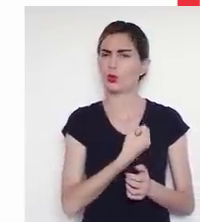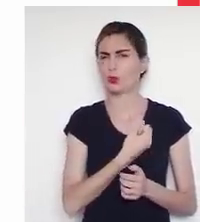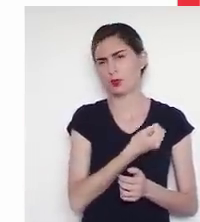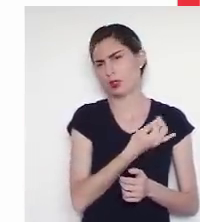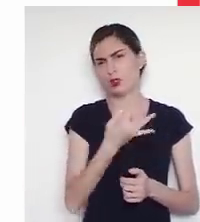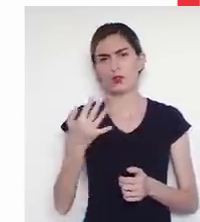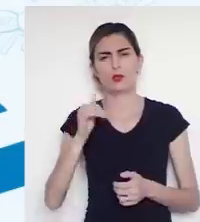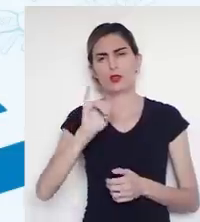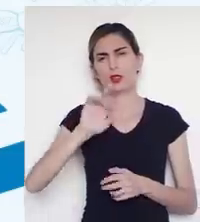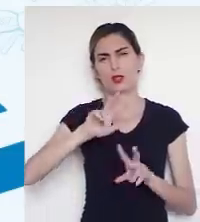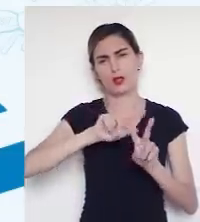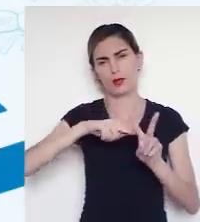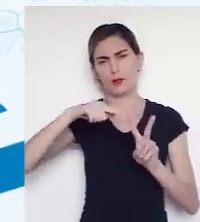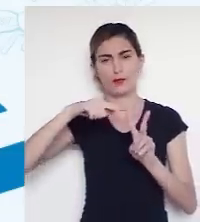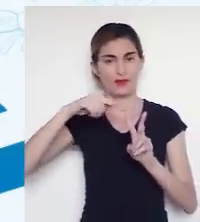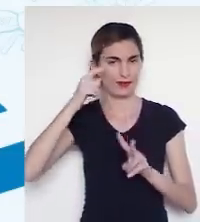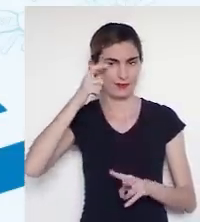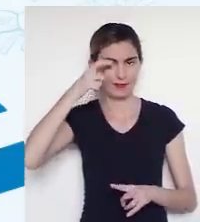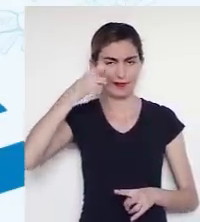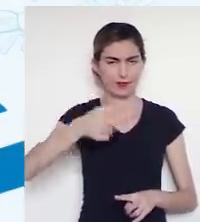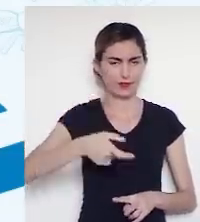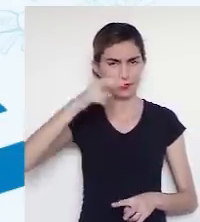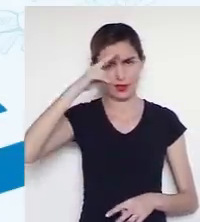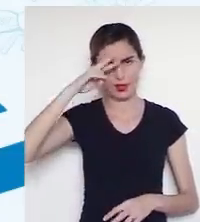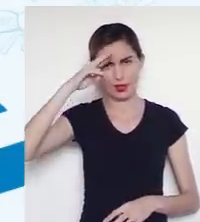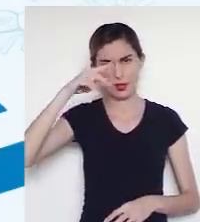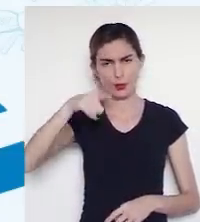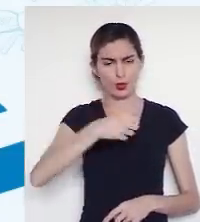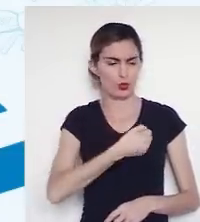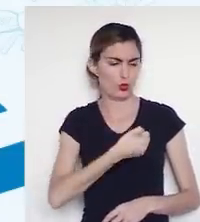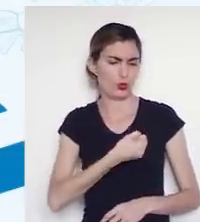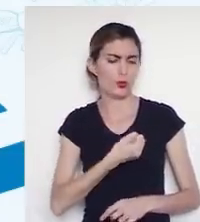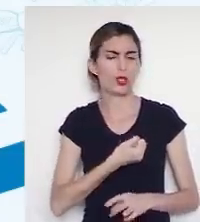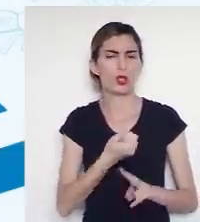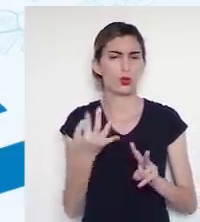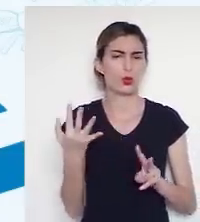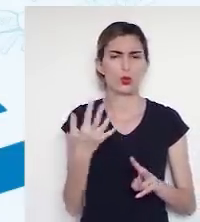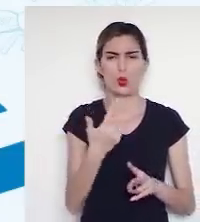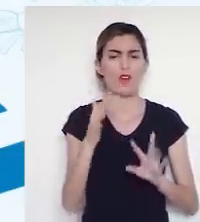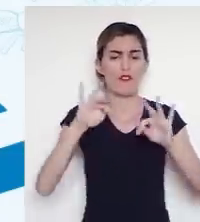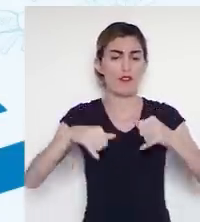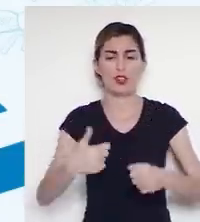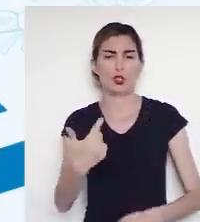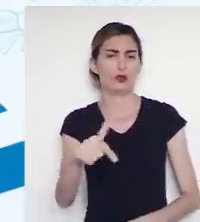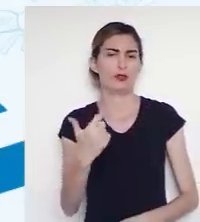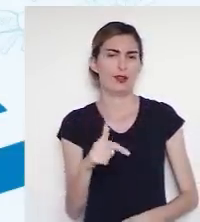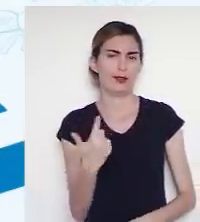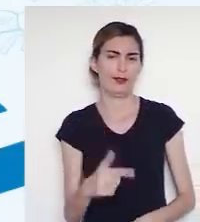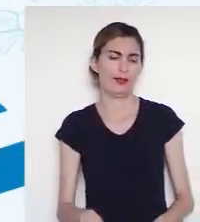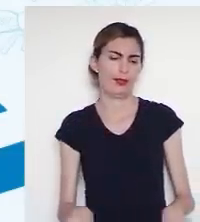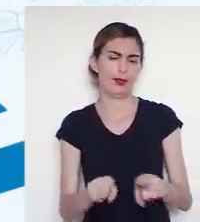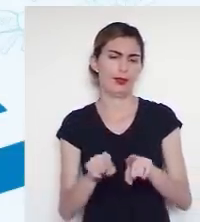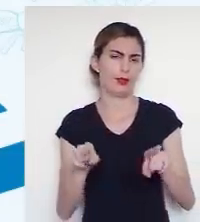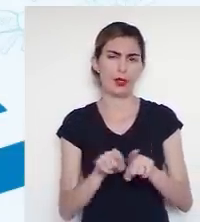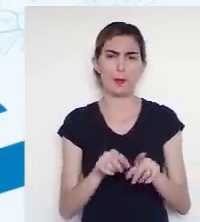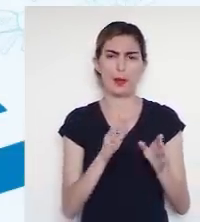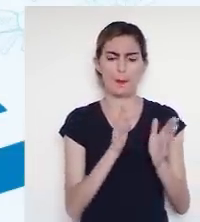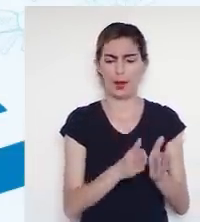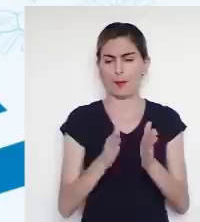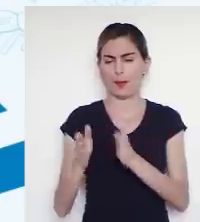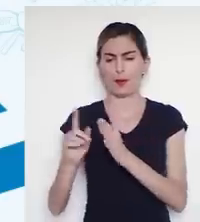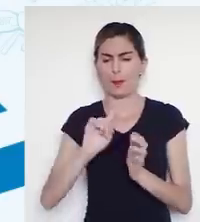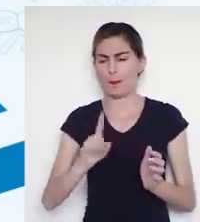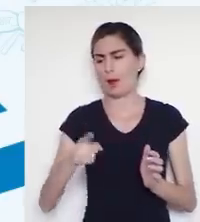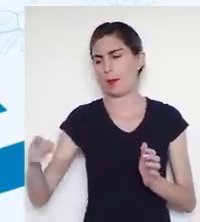número irracional. Interessante, lembre que este número não tem fim e também ele não é